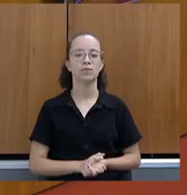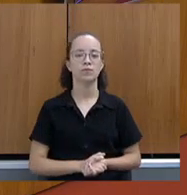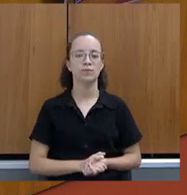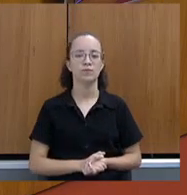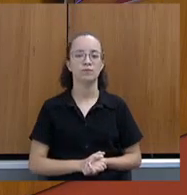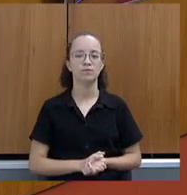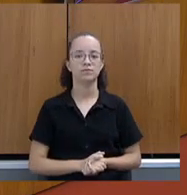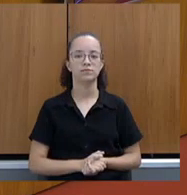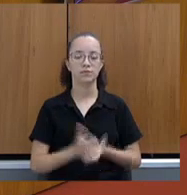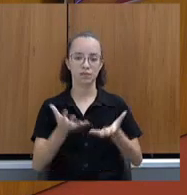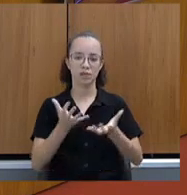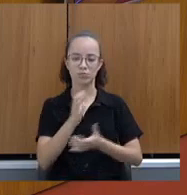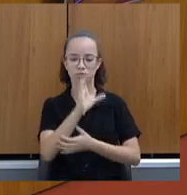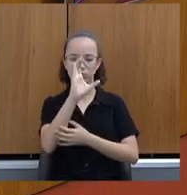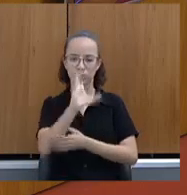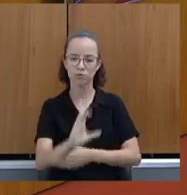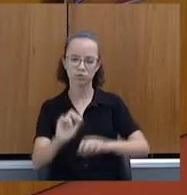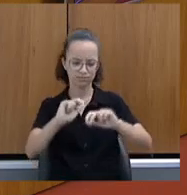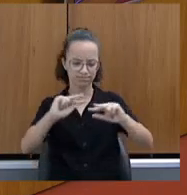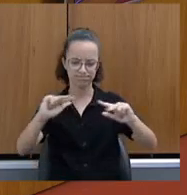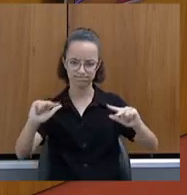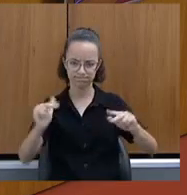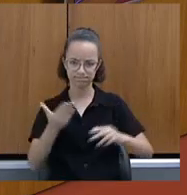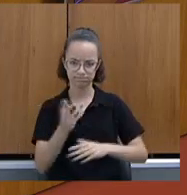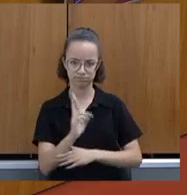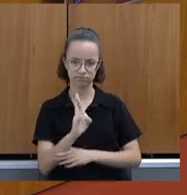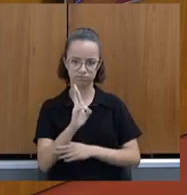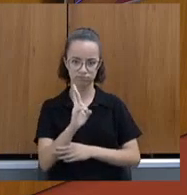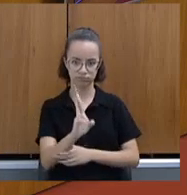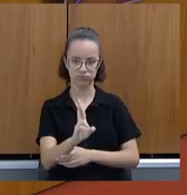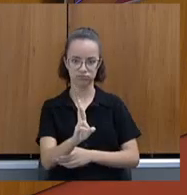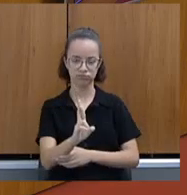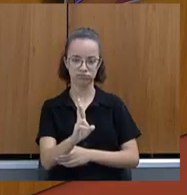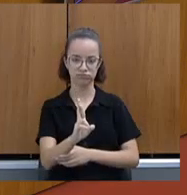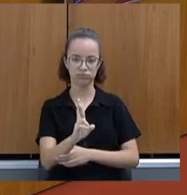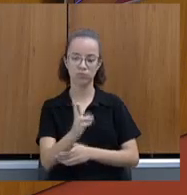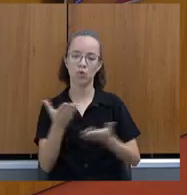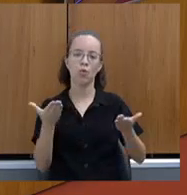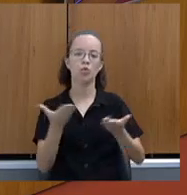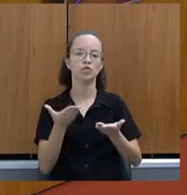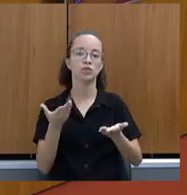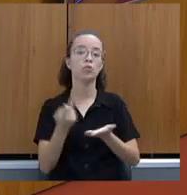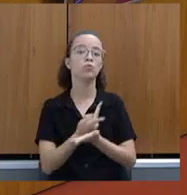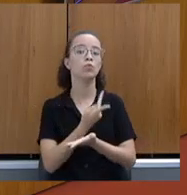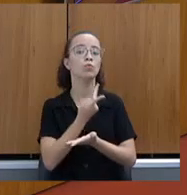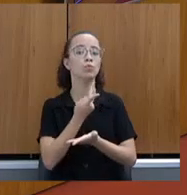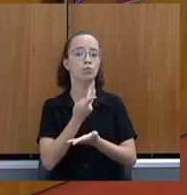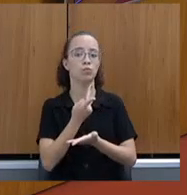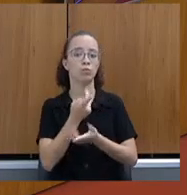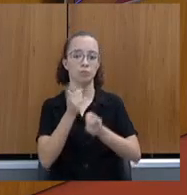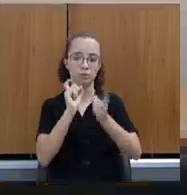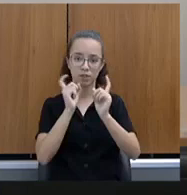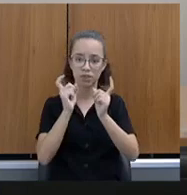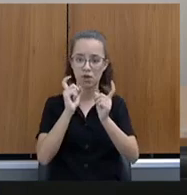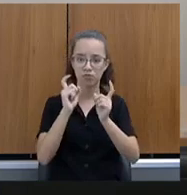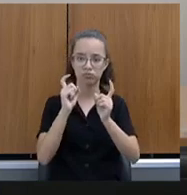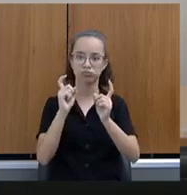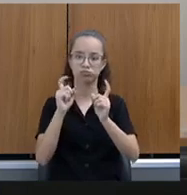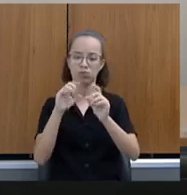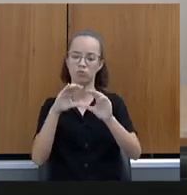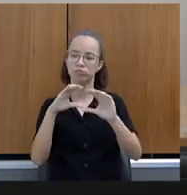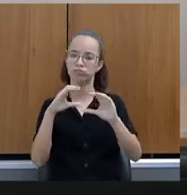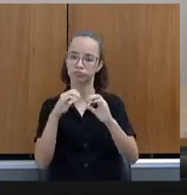destas comissões é que Estão realizando aqui hoje esta reunião conjunta